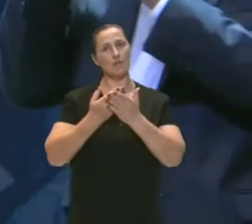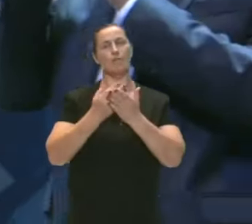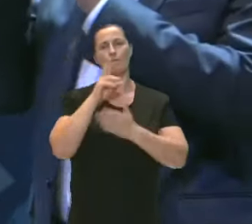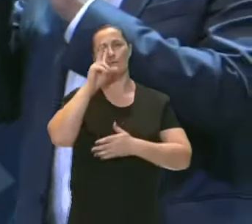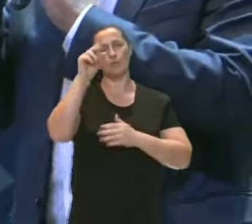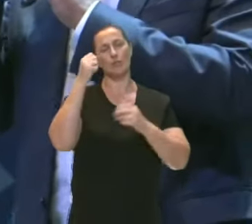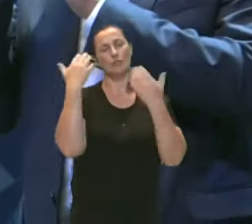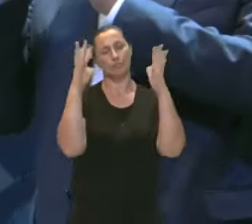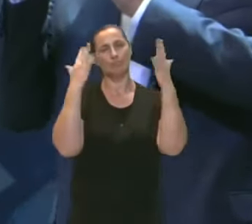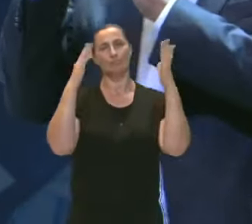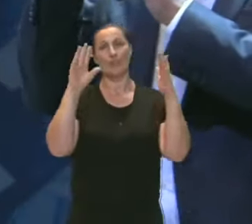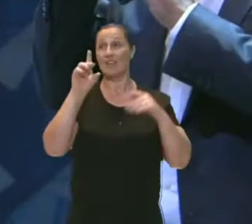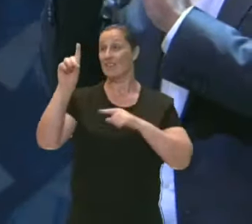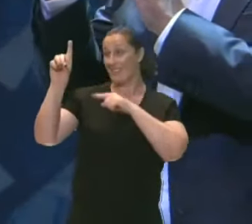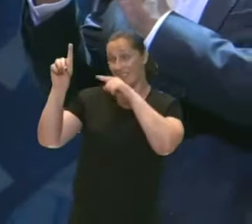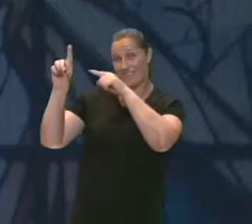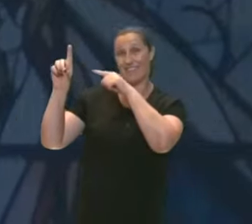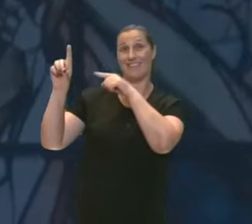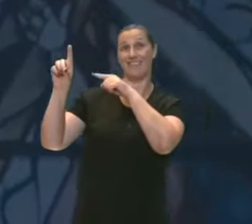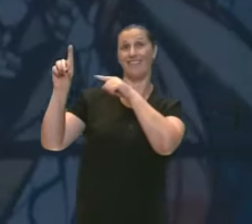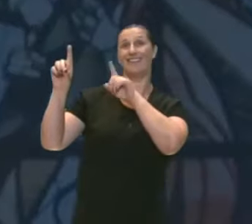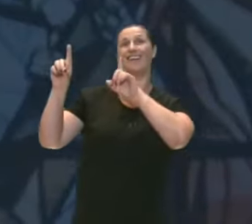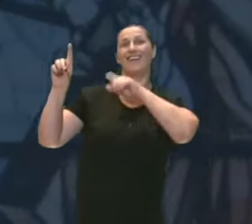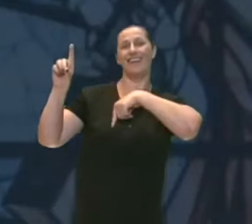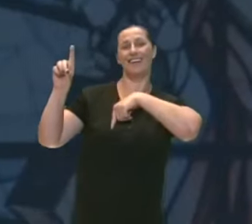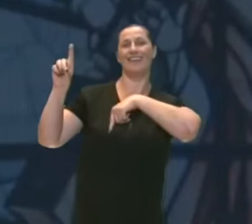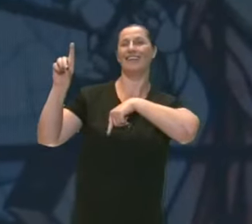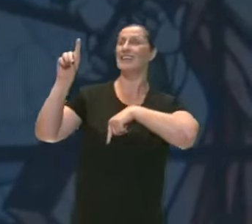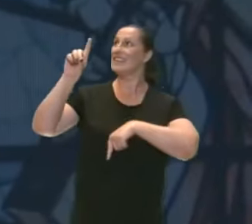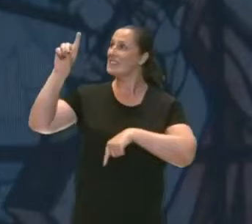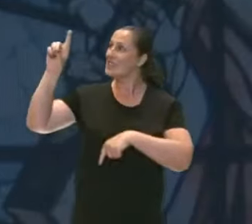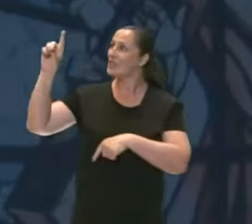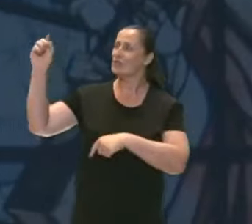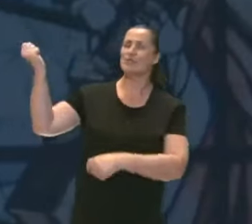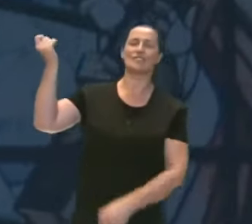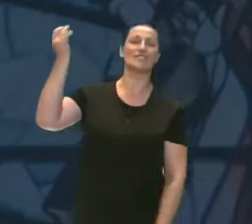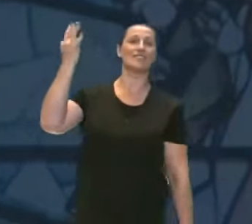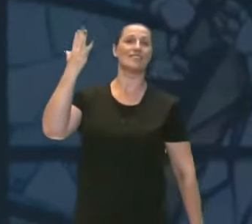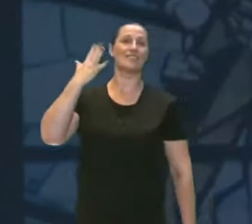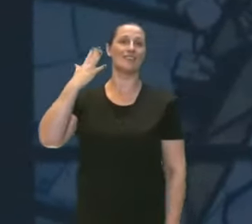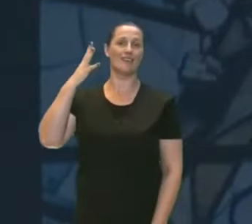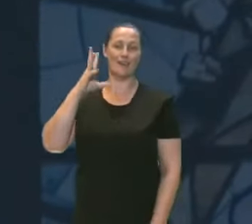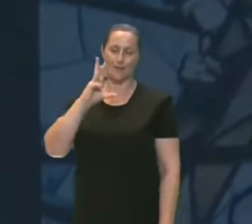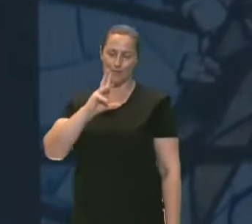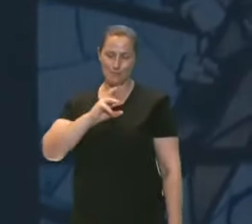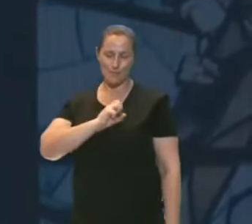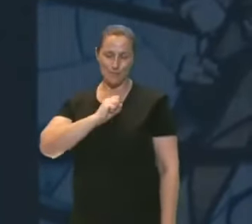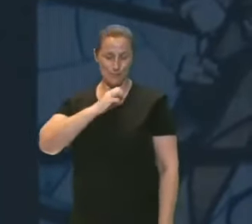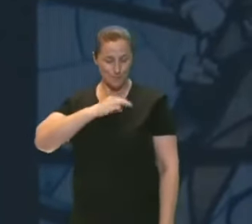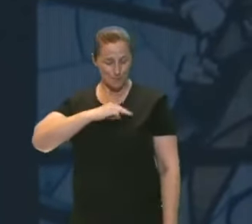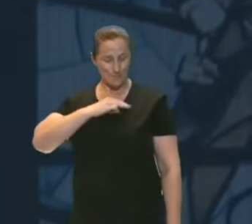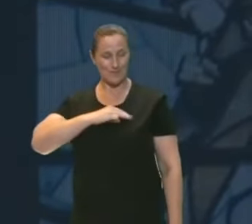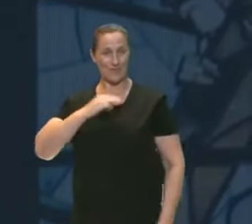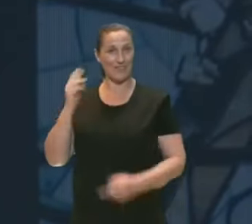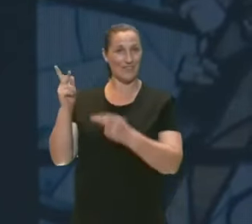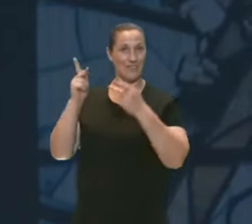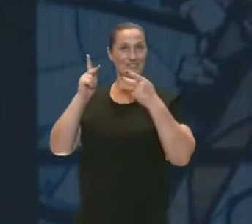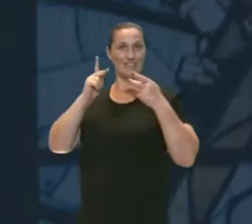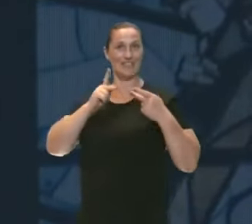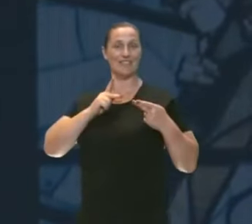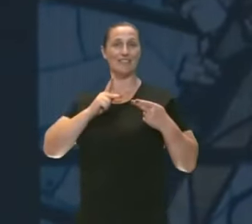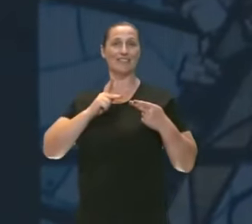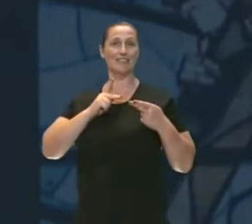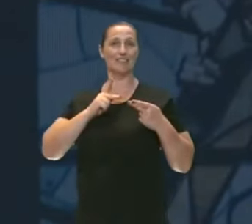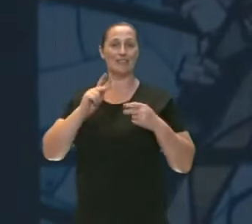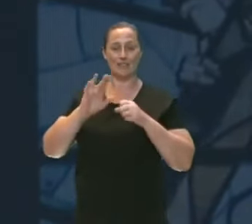é o Deus de graça, de amor, que nos visita com o